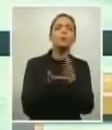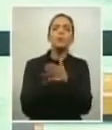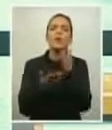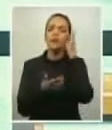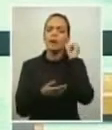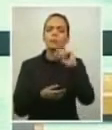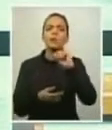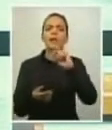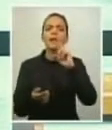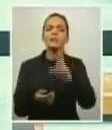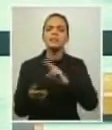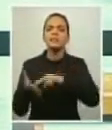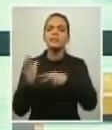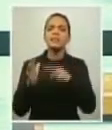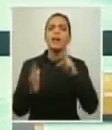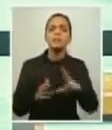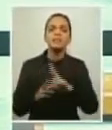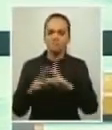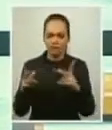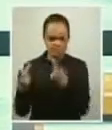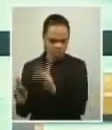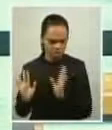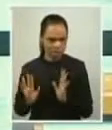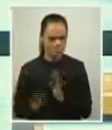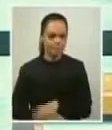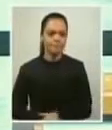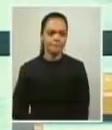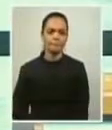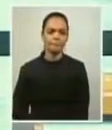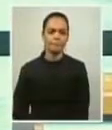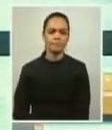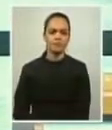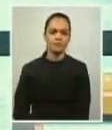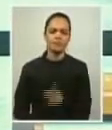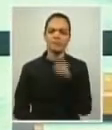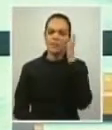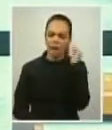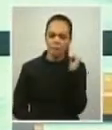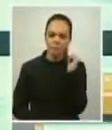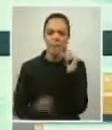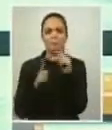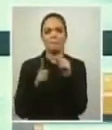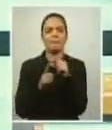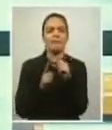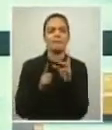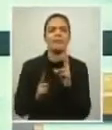representação de outra forma que não essa da representação política será que o termo comporta